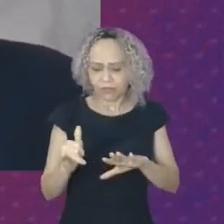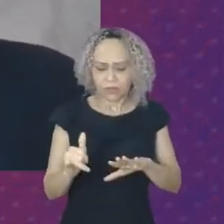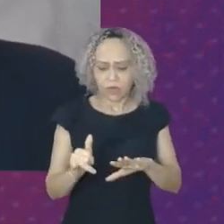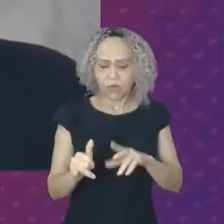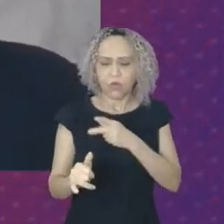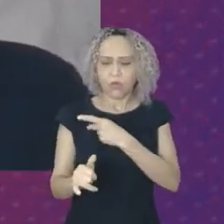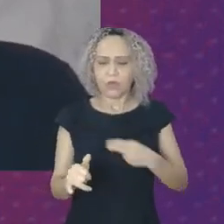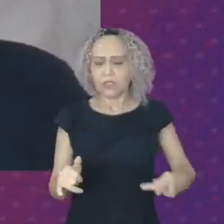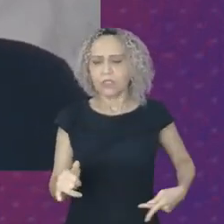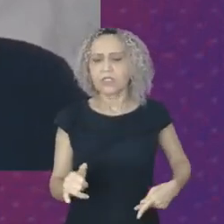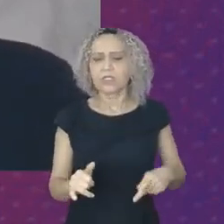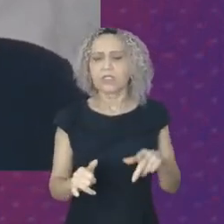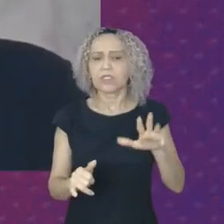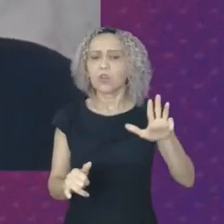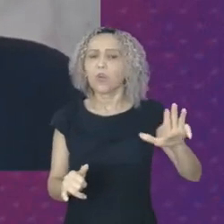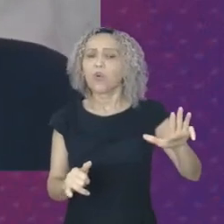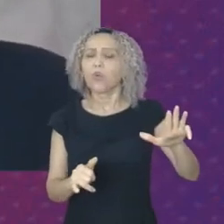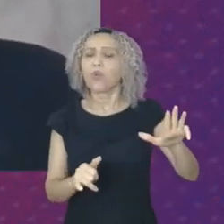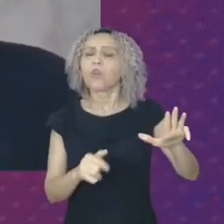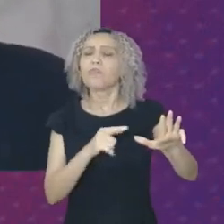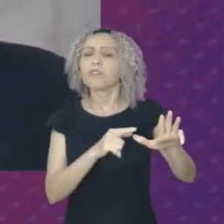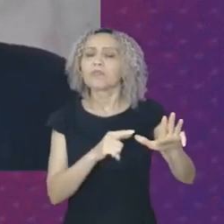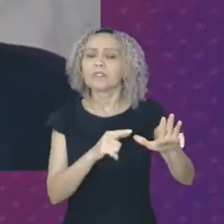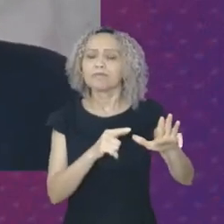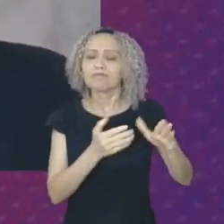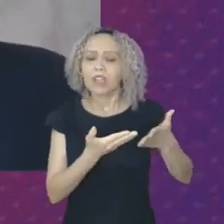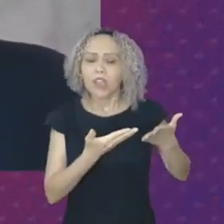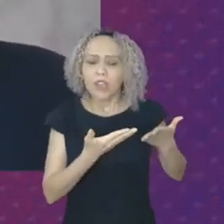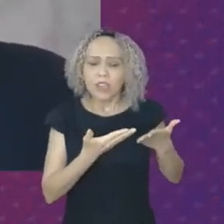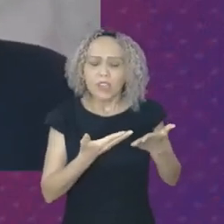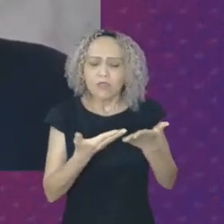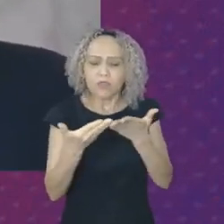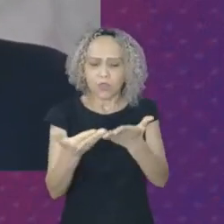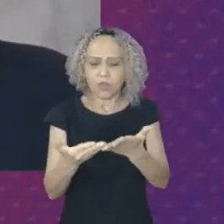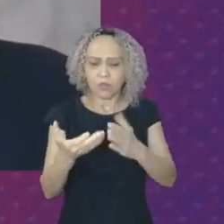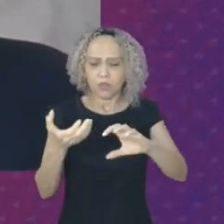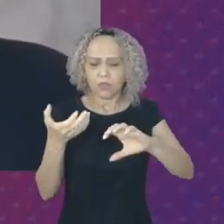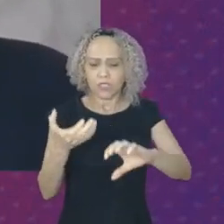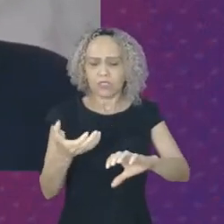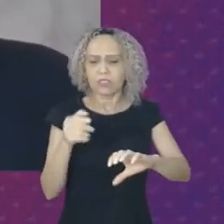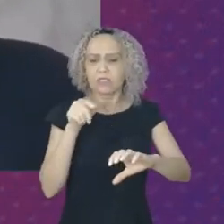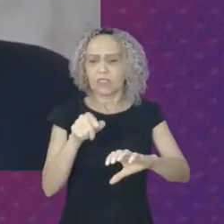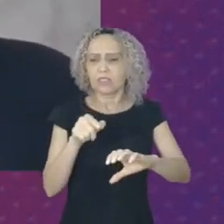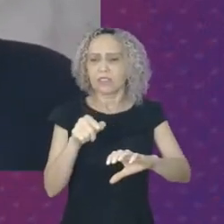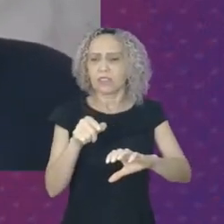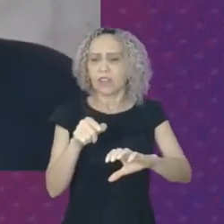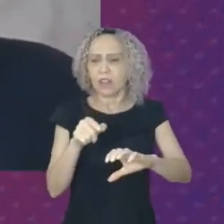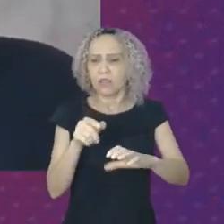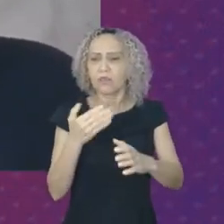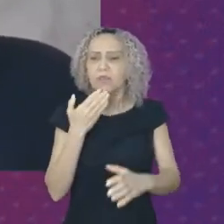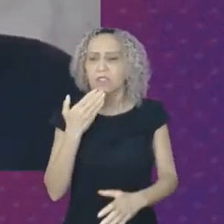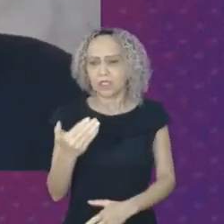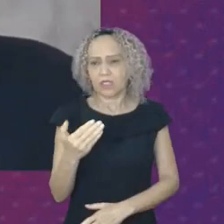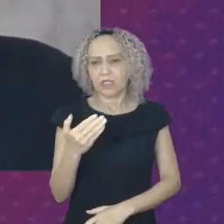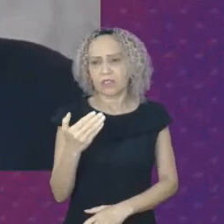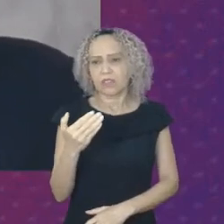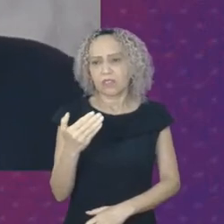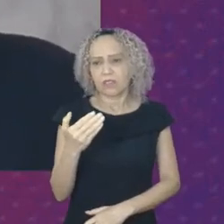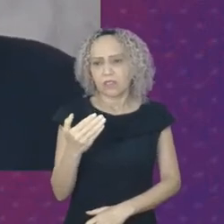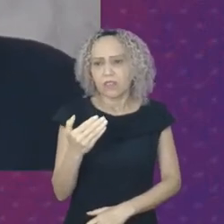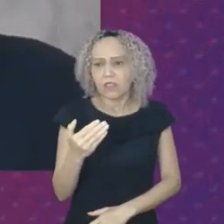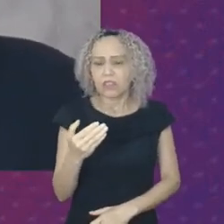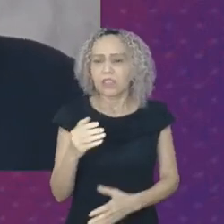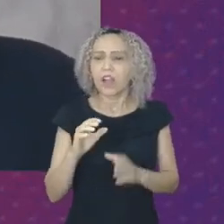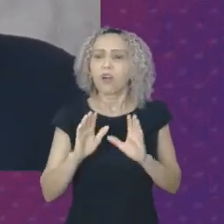para o Congresso Nacional o pedido de ratificação da Convenção 190 da OIT.